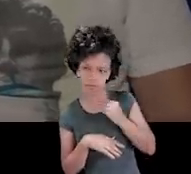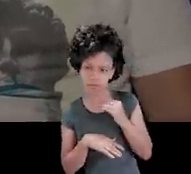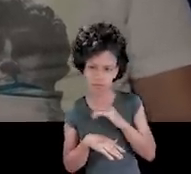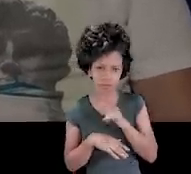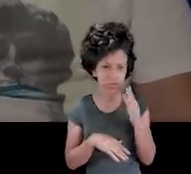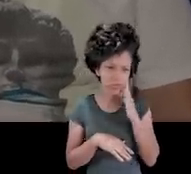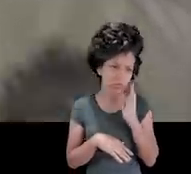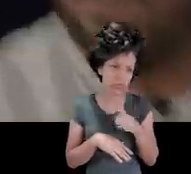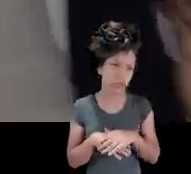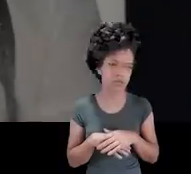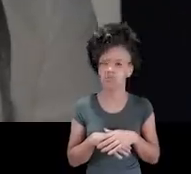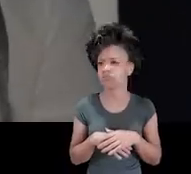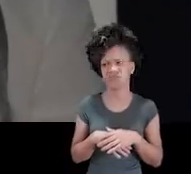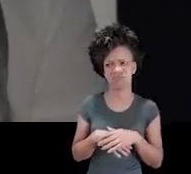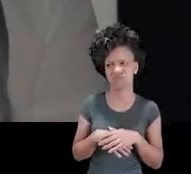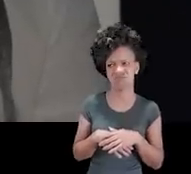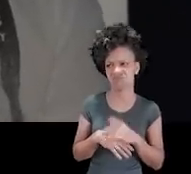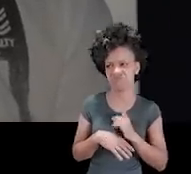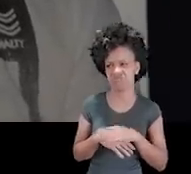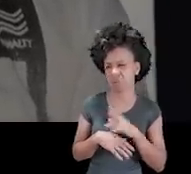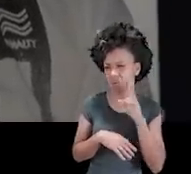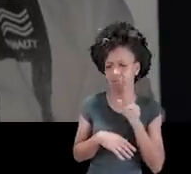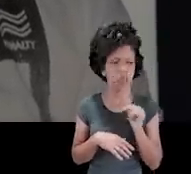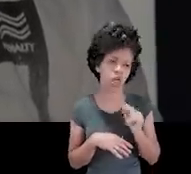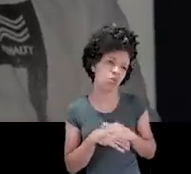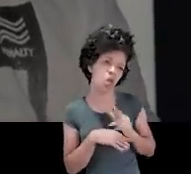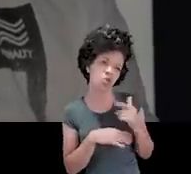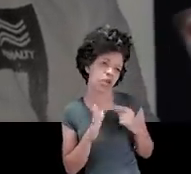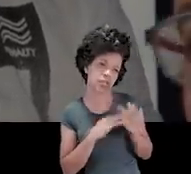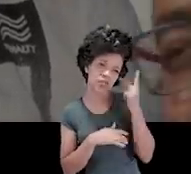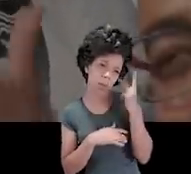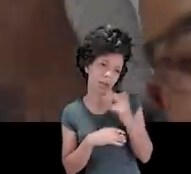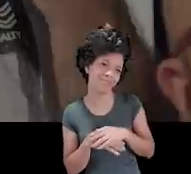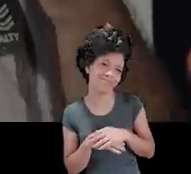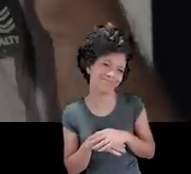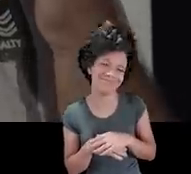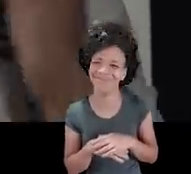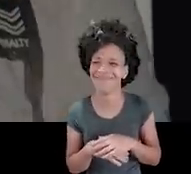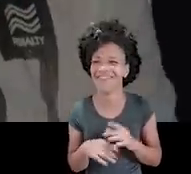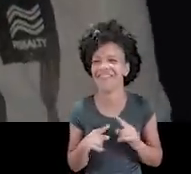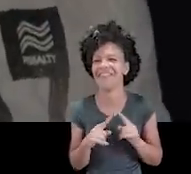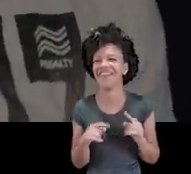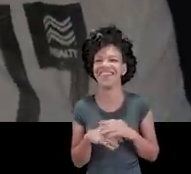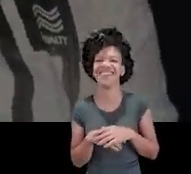eu já falo. É. Cara, eu acho que não, eu não lembro, não. É que você nunca saiu de São Paulo. Mas assim, pessoas que já... Uma vez eu fui pra São